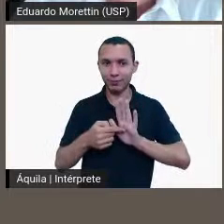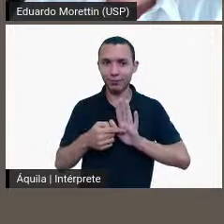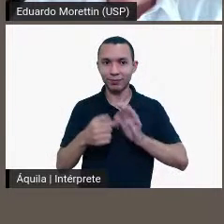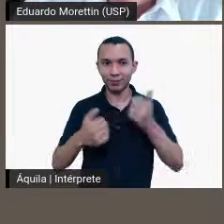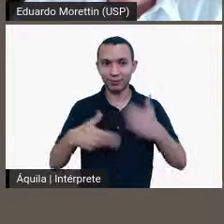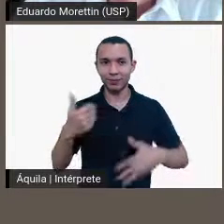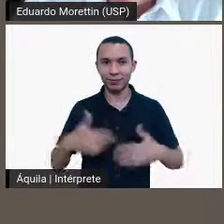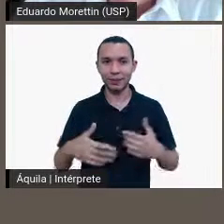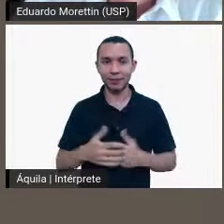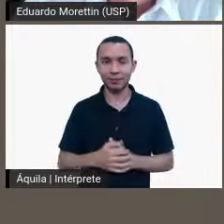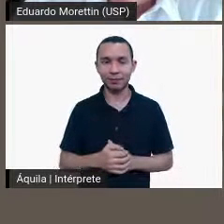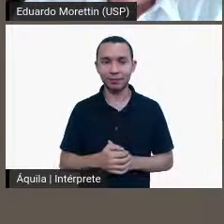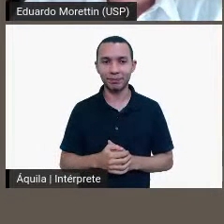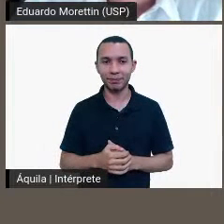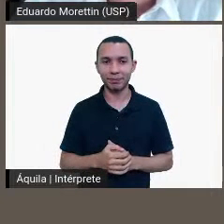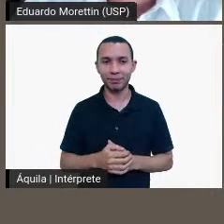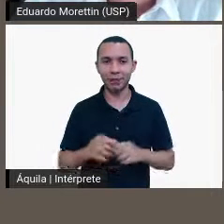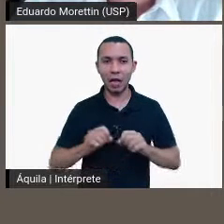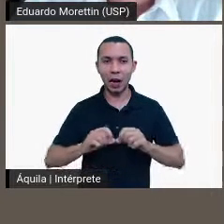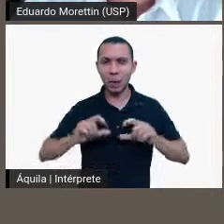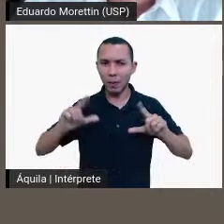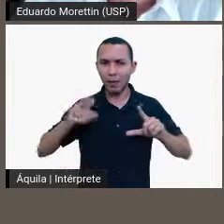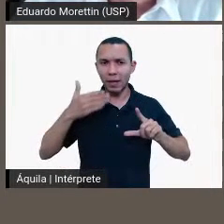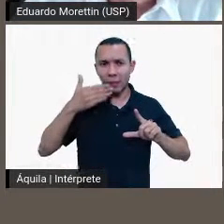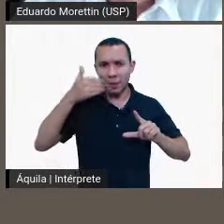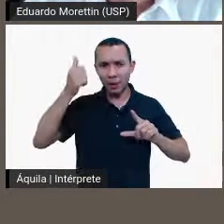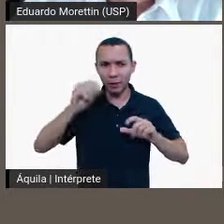aumentar um pouco. Pronto.